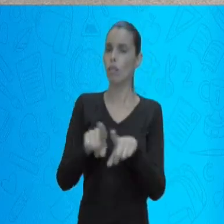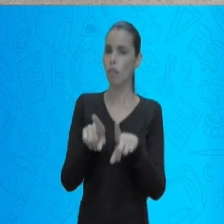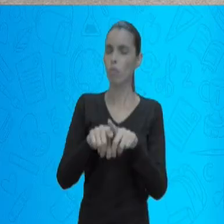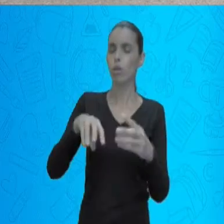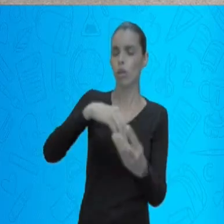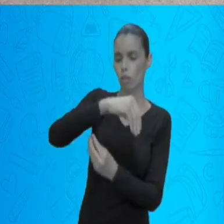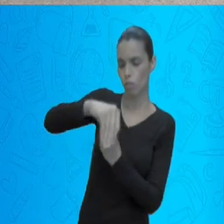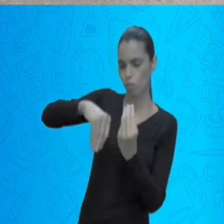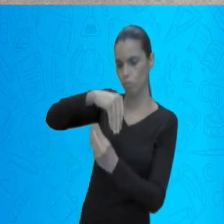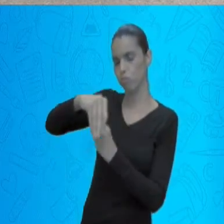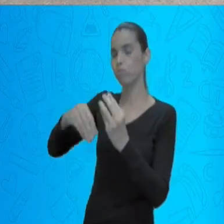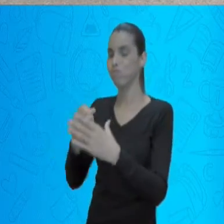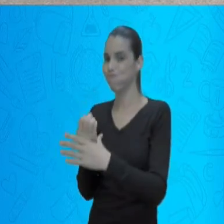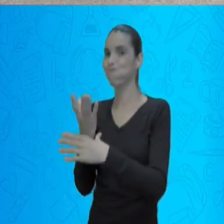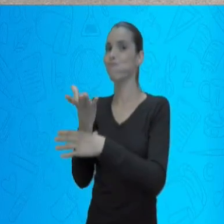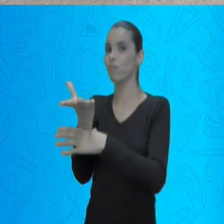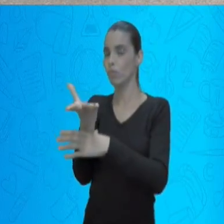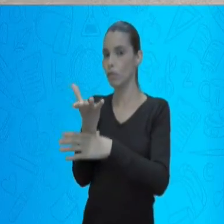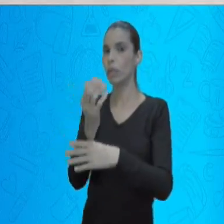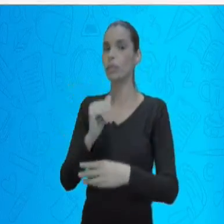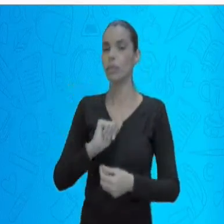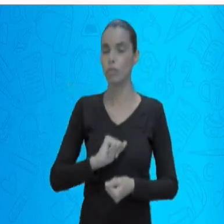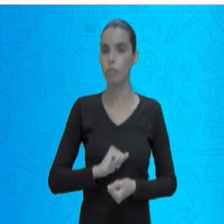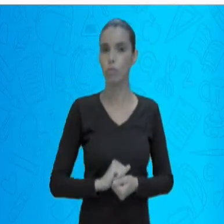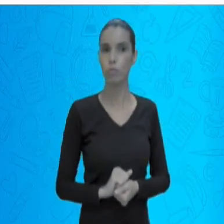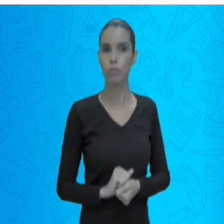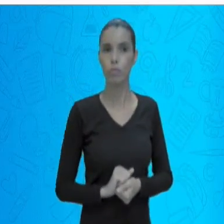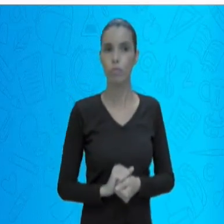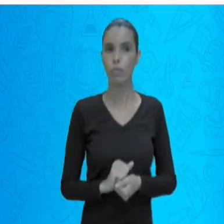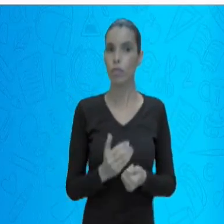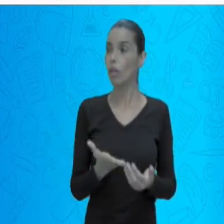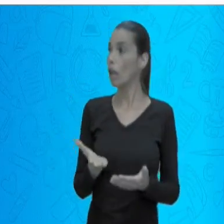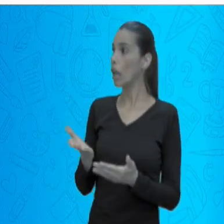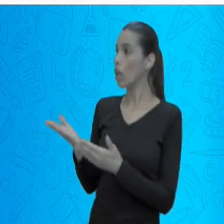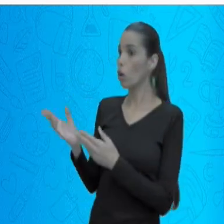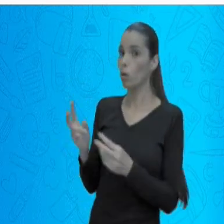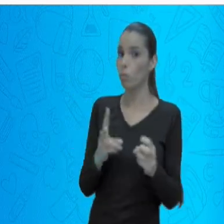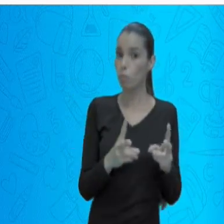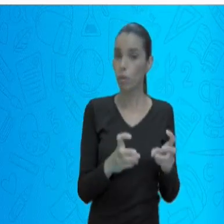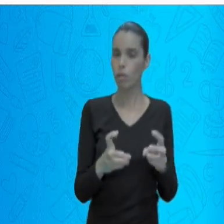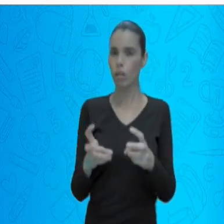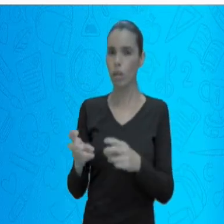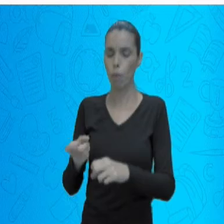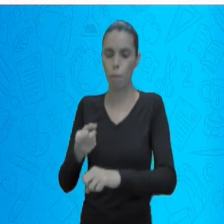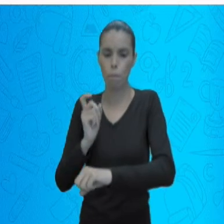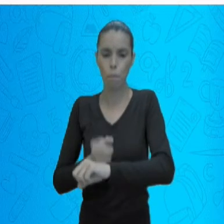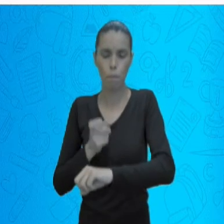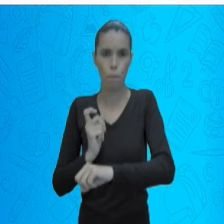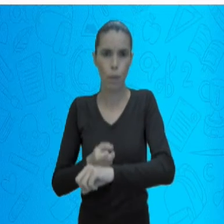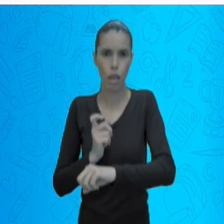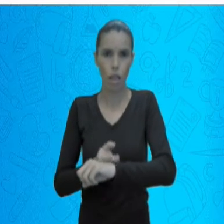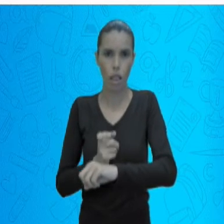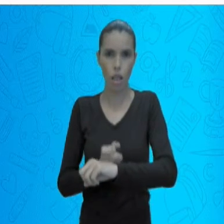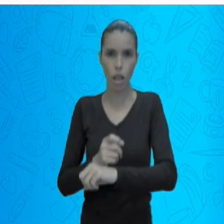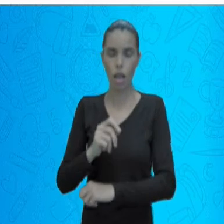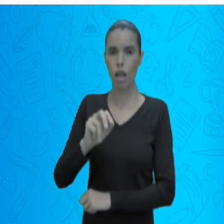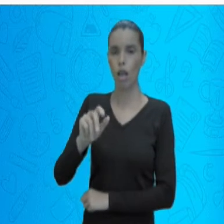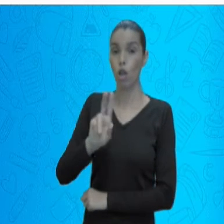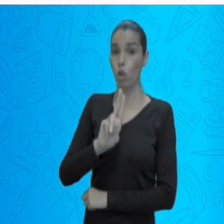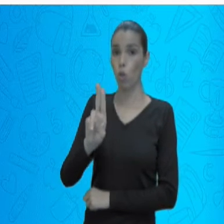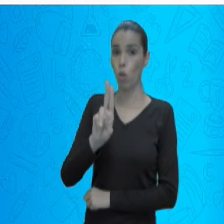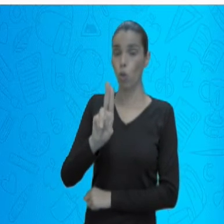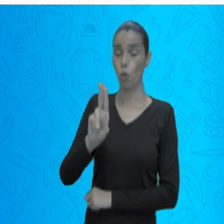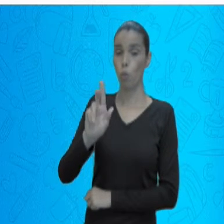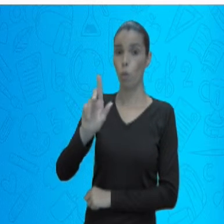E aqui nós temos o granito, que tem também diversos componentes,